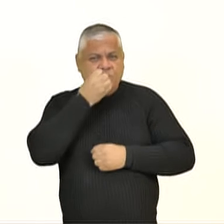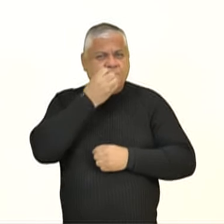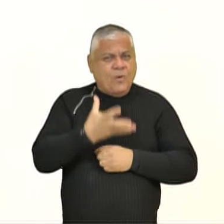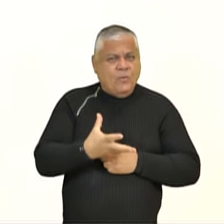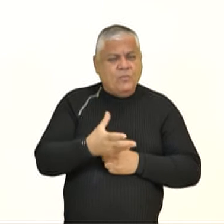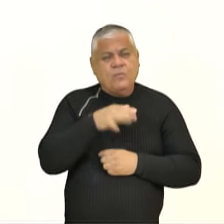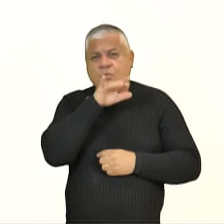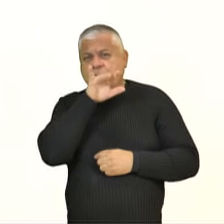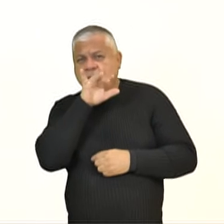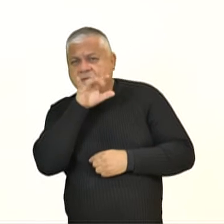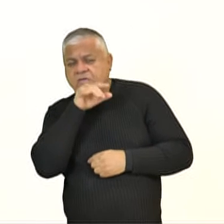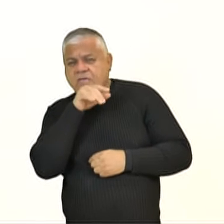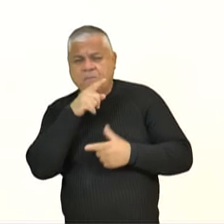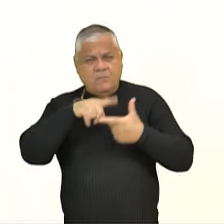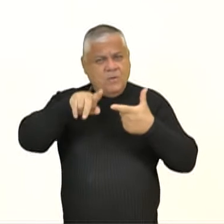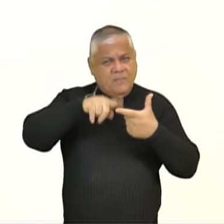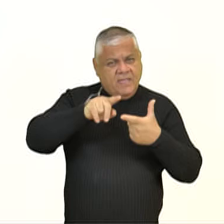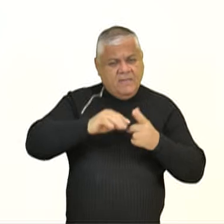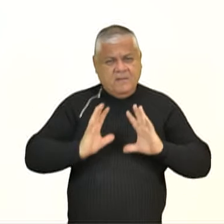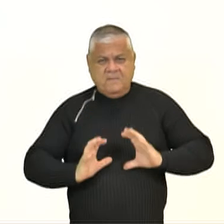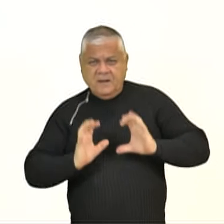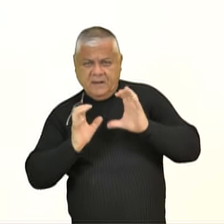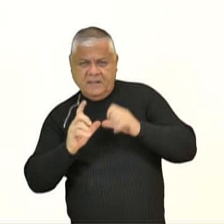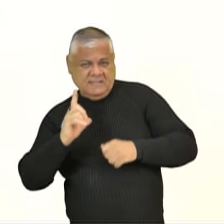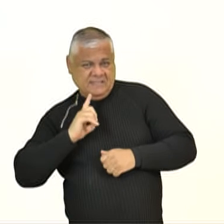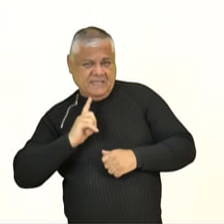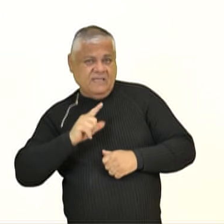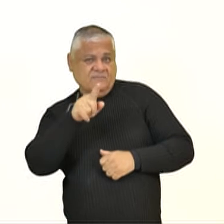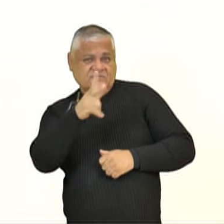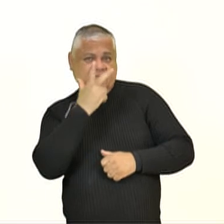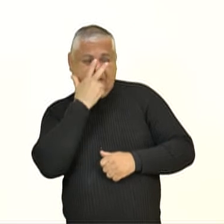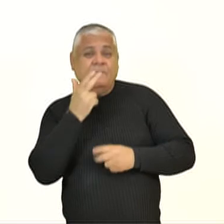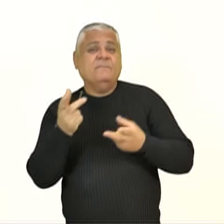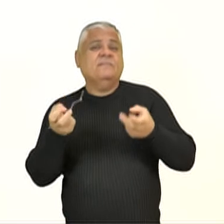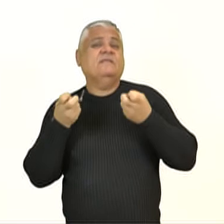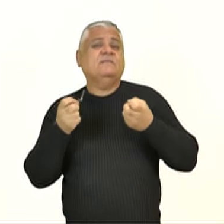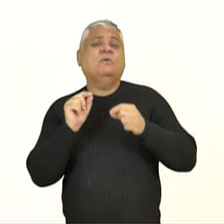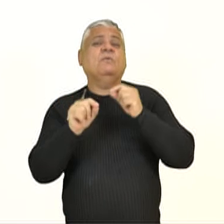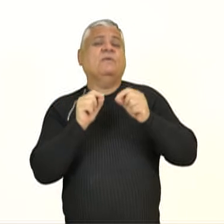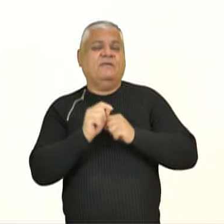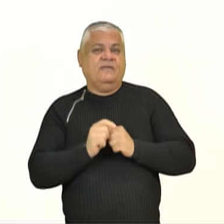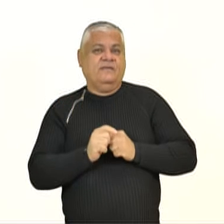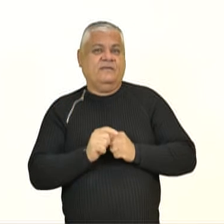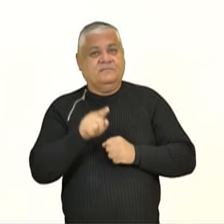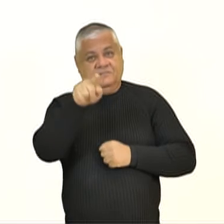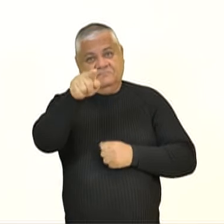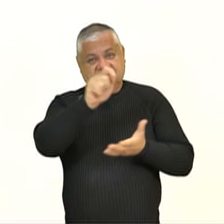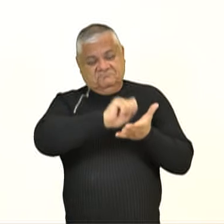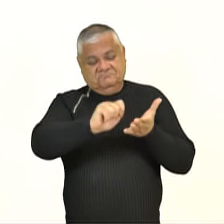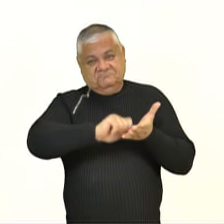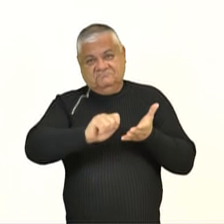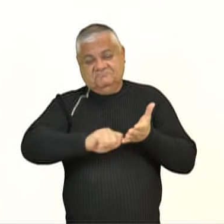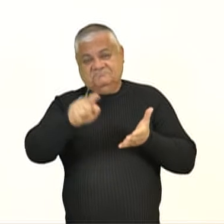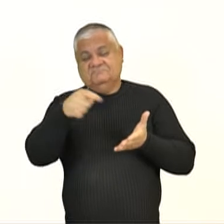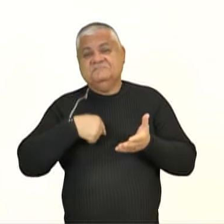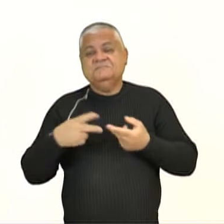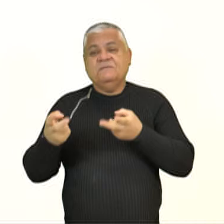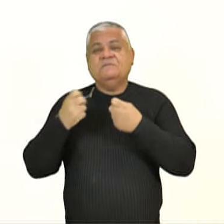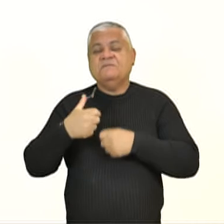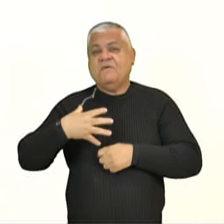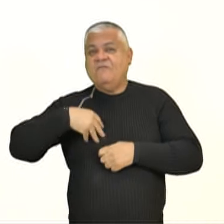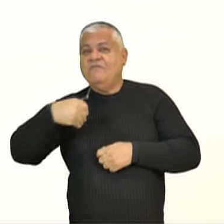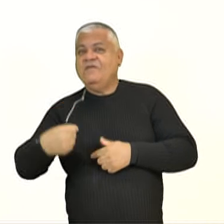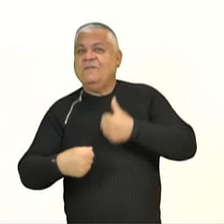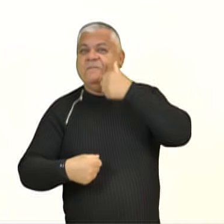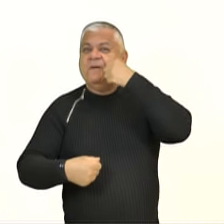relação, apresenta conflitos? Quais? Então, o que você pode perceber até aqui durante os diálogos que nós lemos